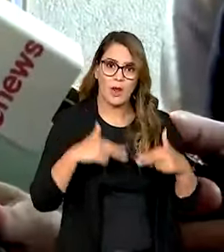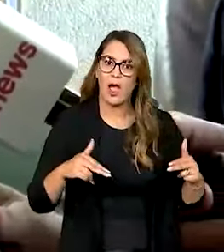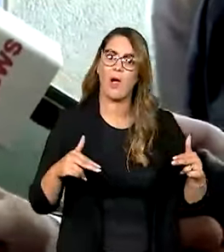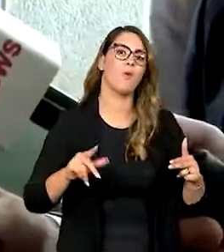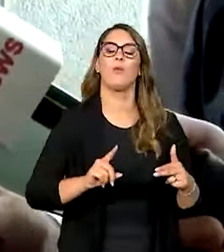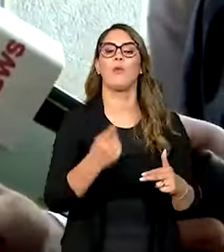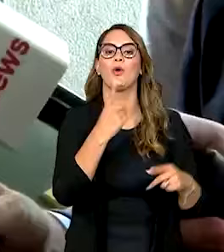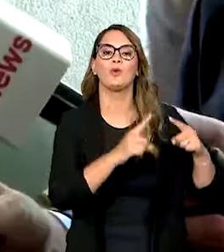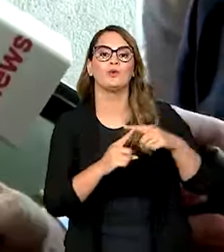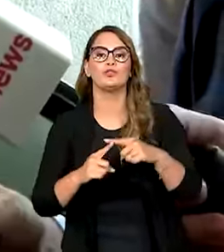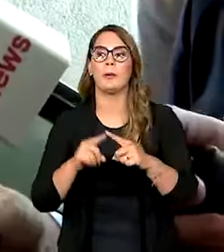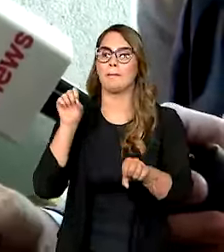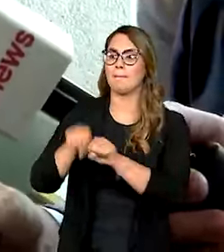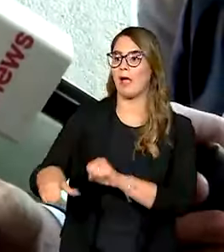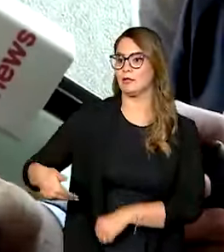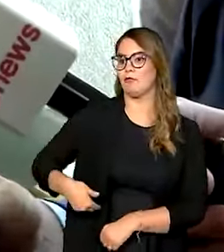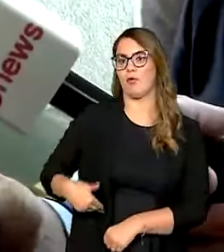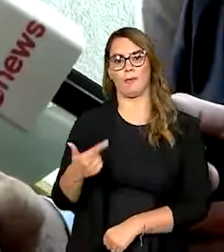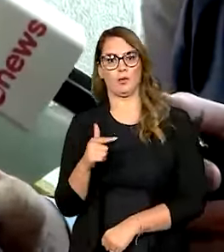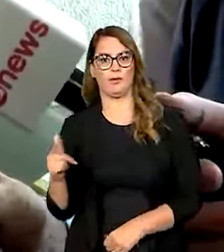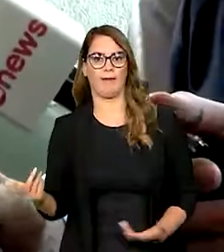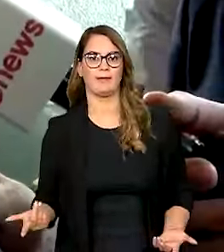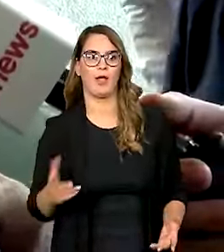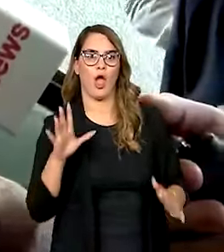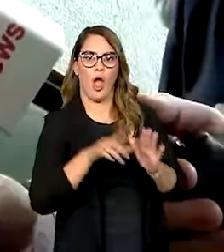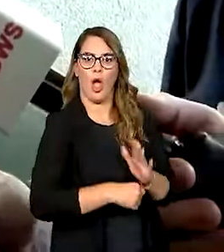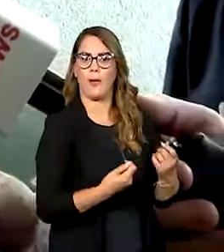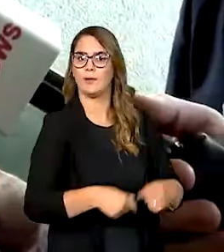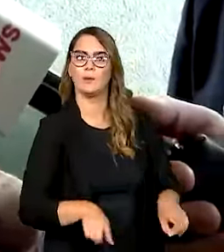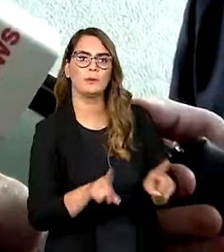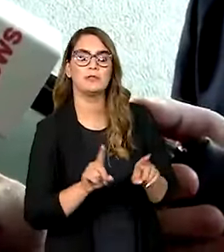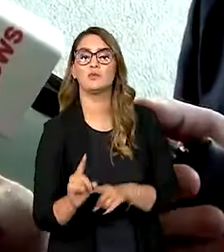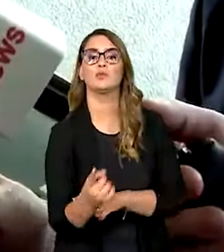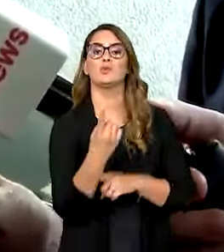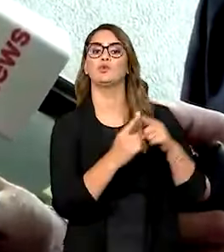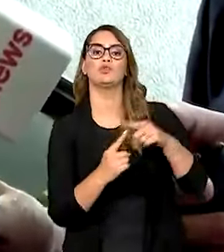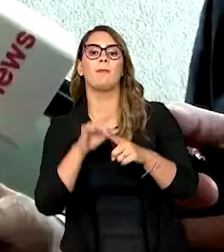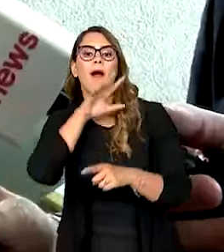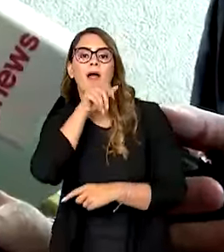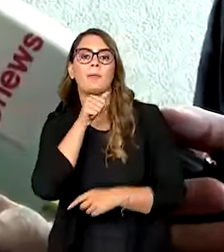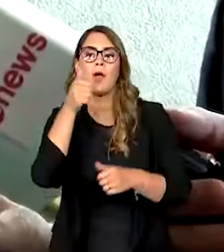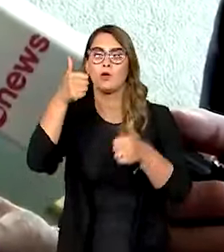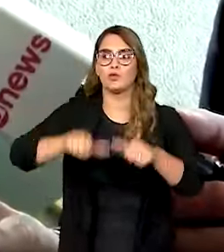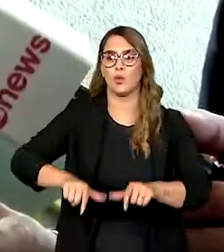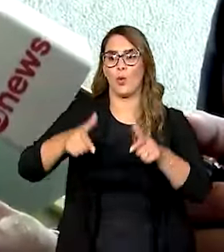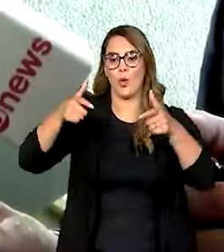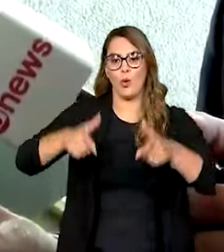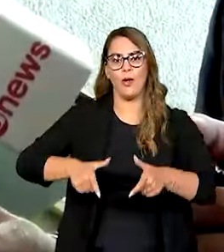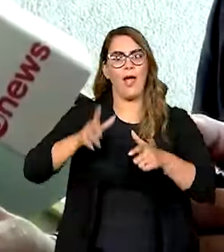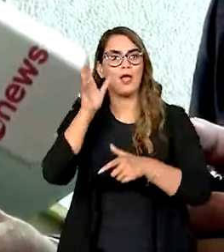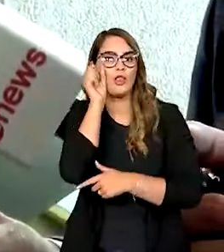única espécie que mata sem fome é a única espécie que rouba sem precisar e a única espécie que destrói a cama que dorme